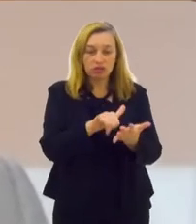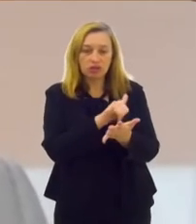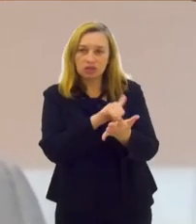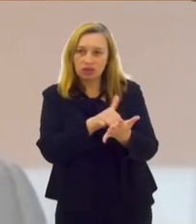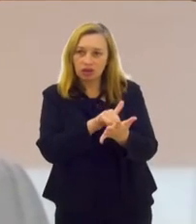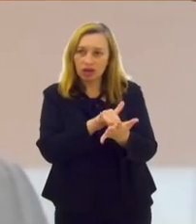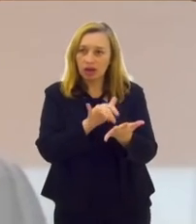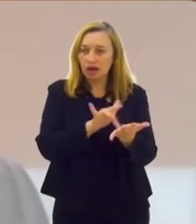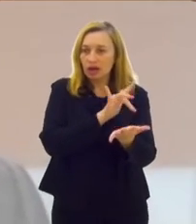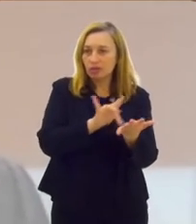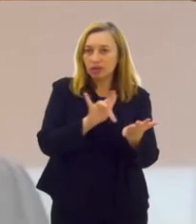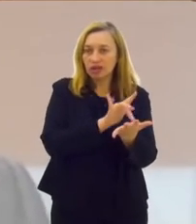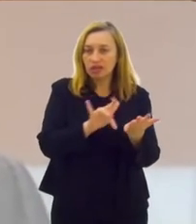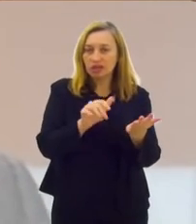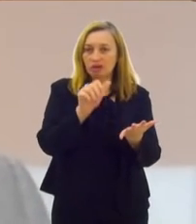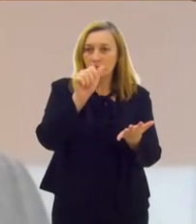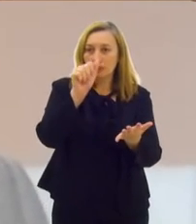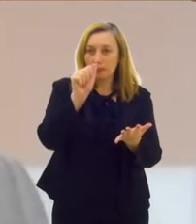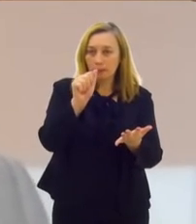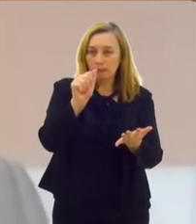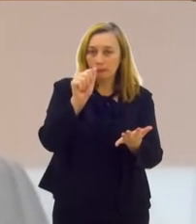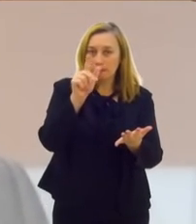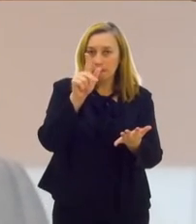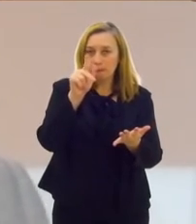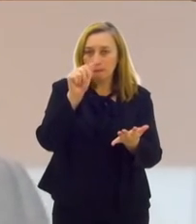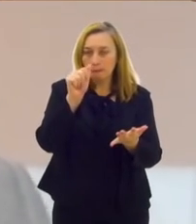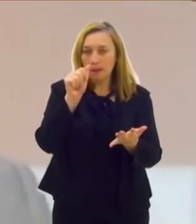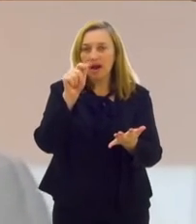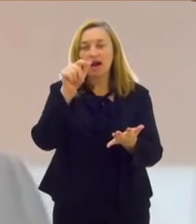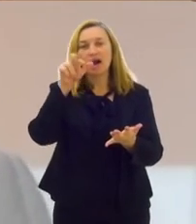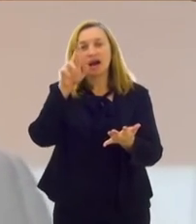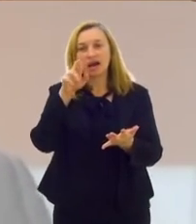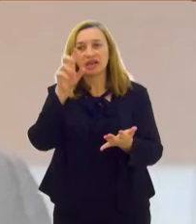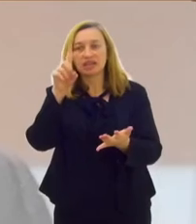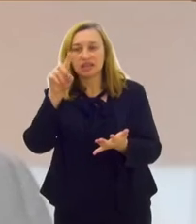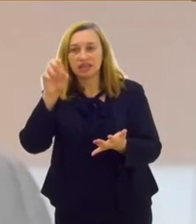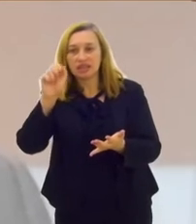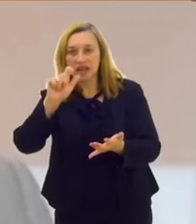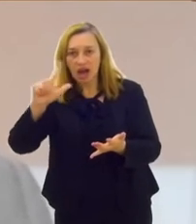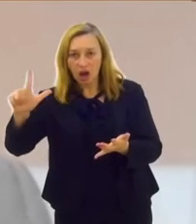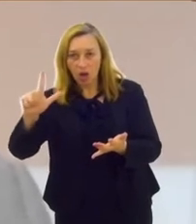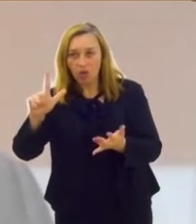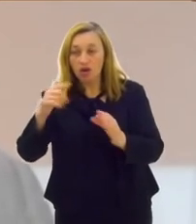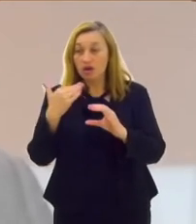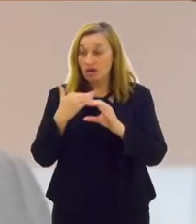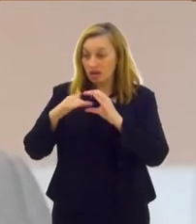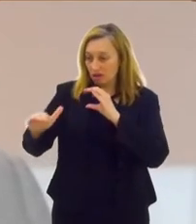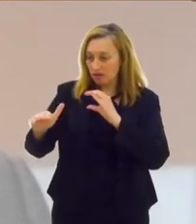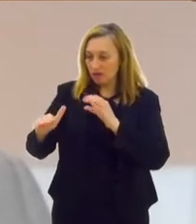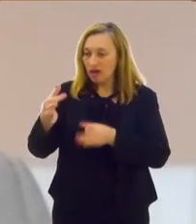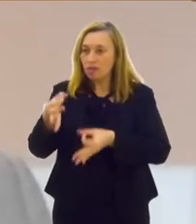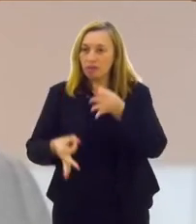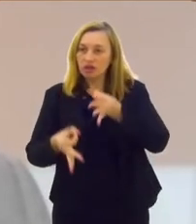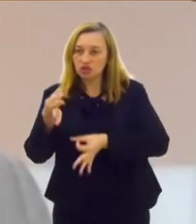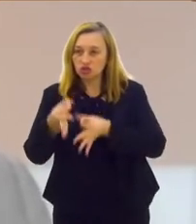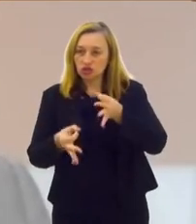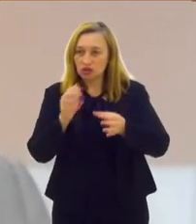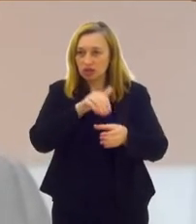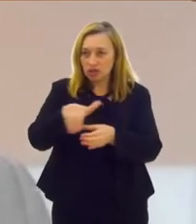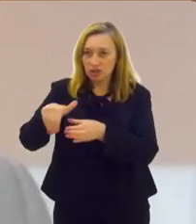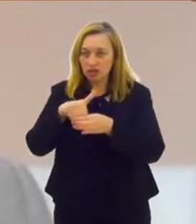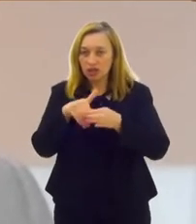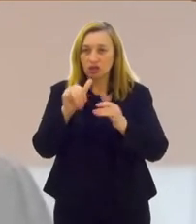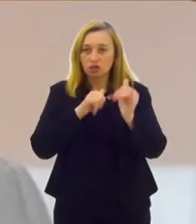chamado aplicativo Pardal. Nesse aplicativo Pardal, é possível enviar para a Justiça